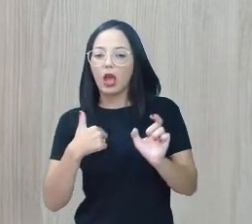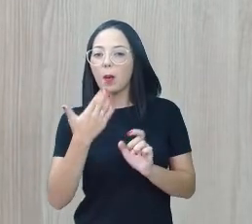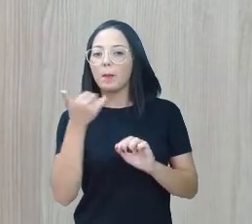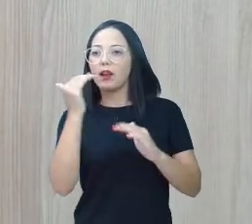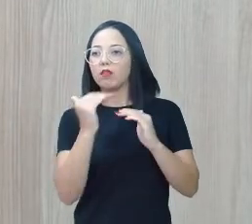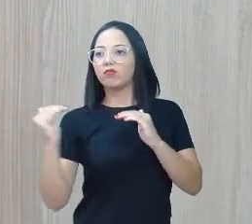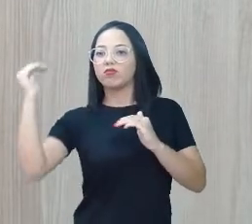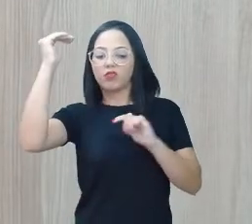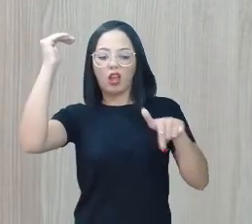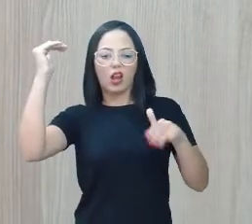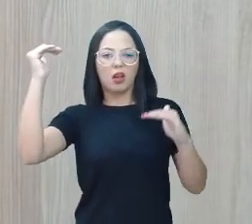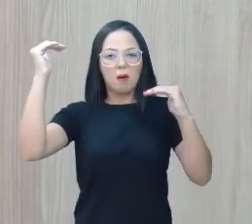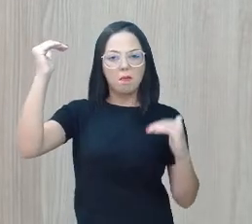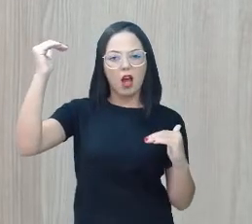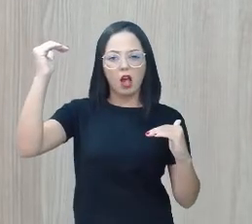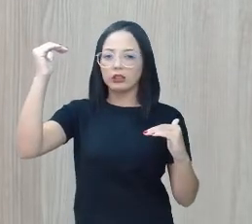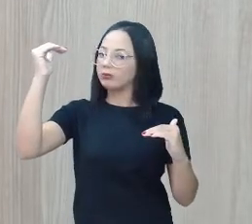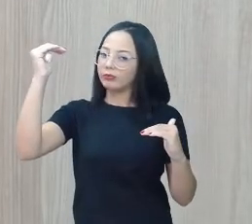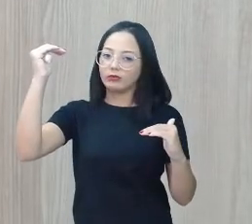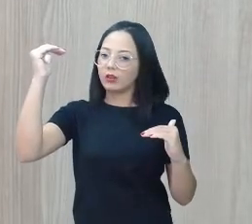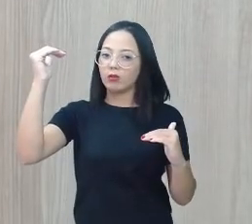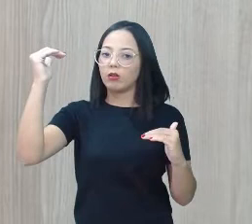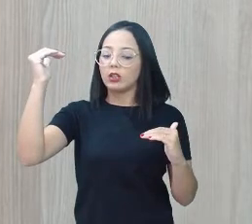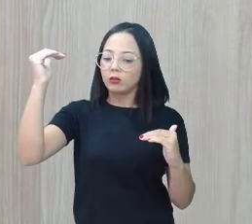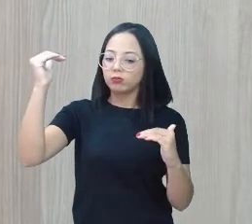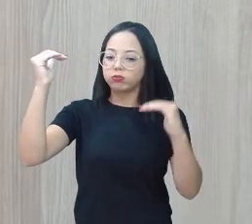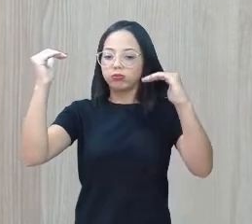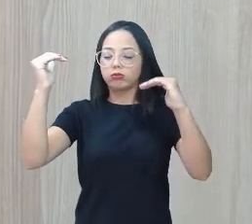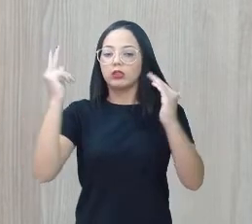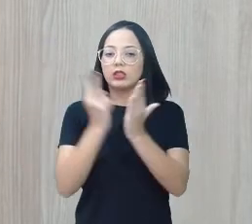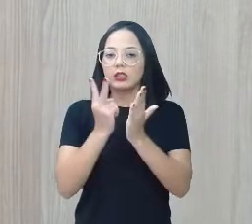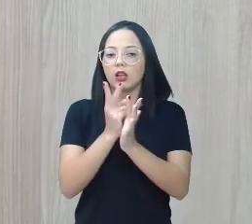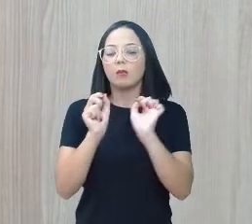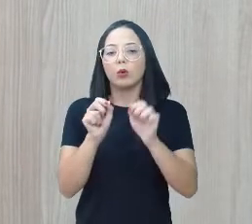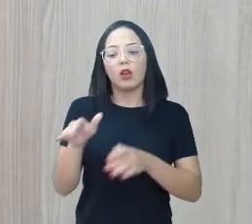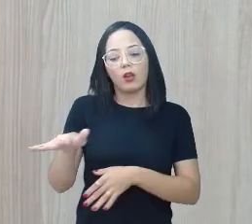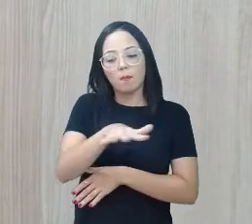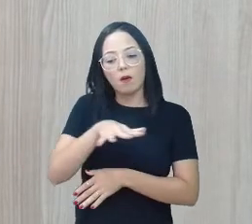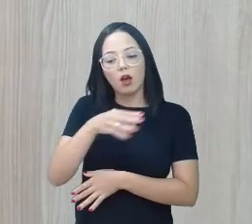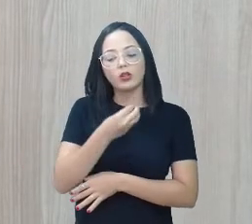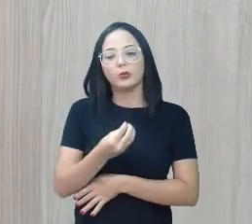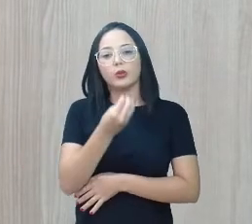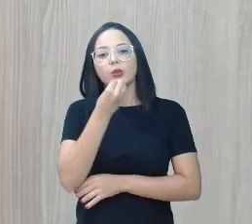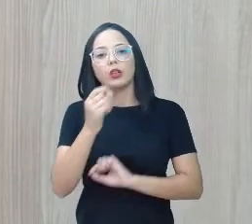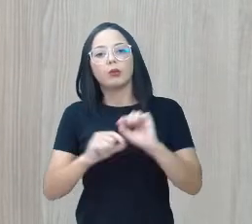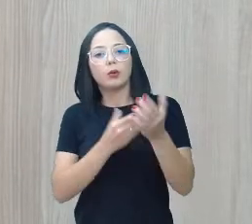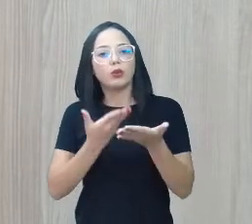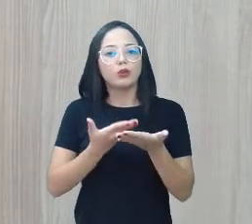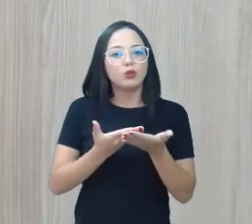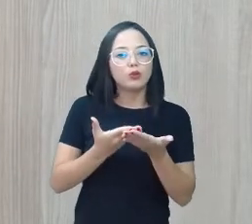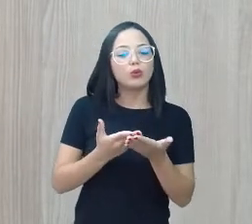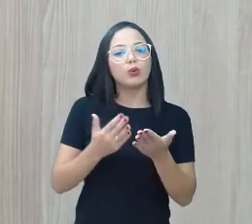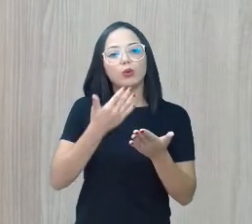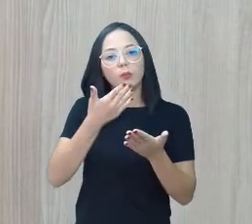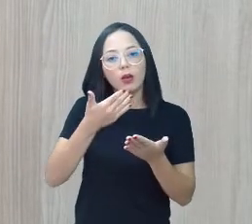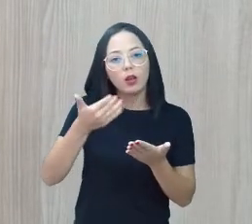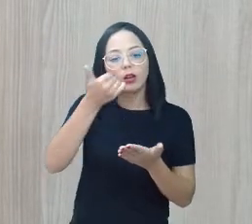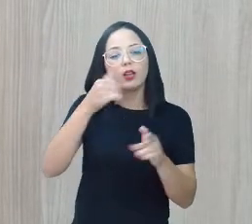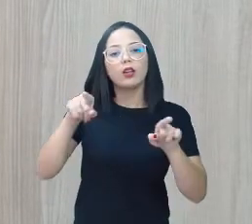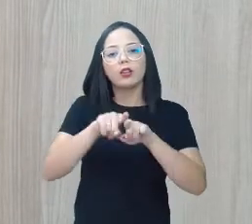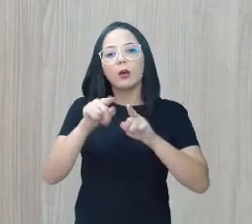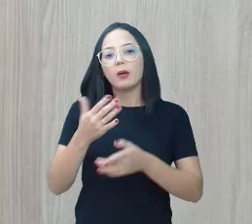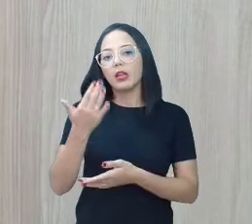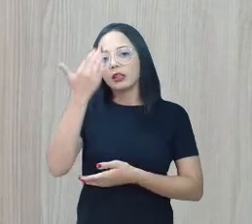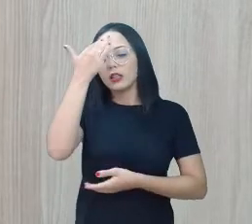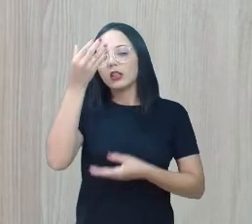que o outro. Não, não é bem assim, tá certo? Sempre cabe espaço para estudo, para melhoria, para entender em